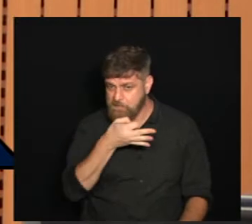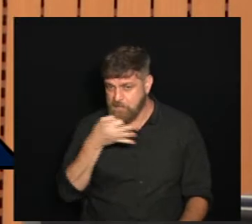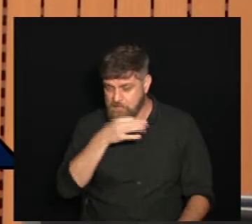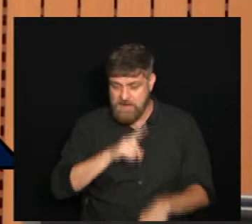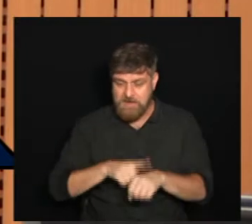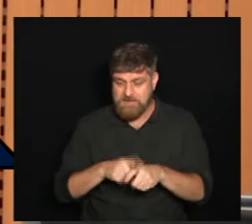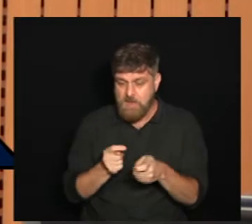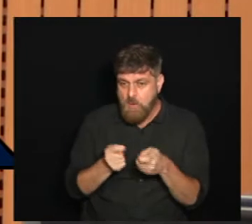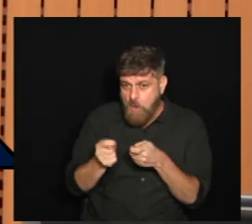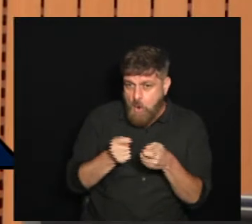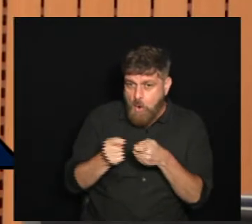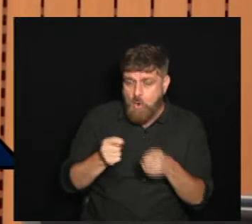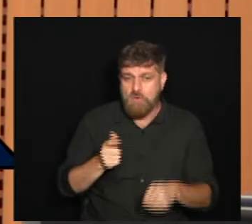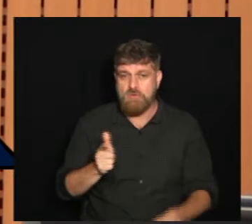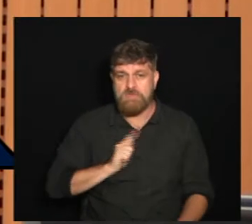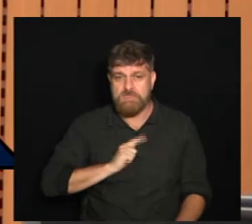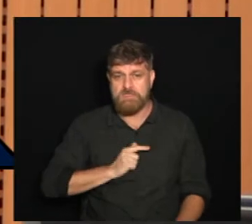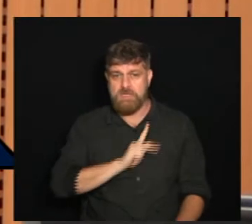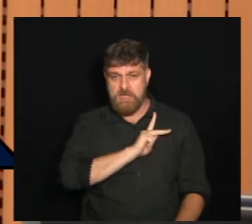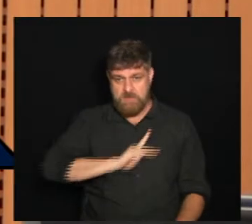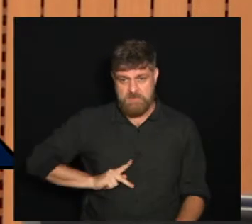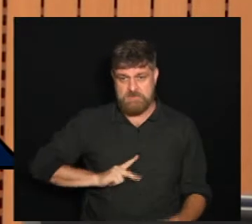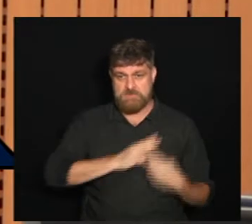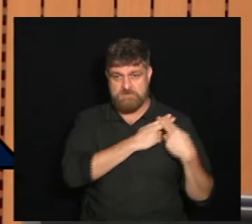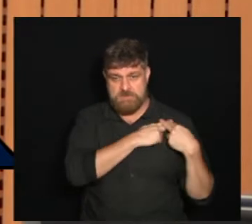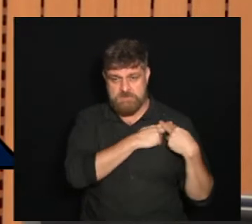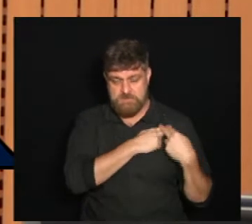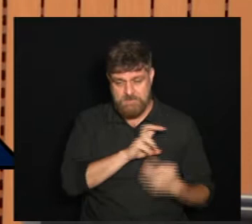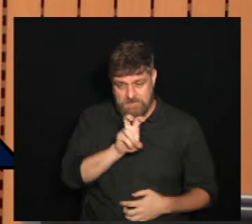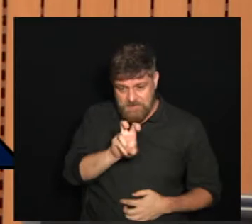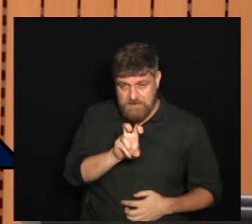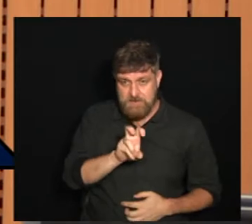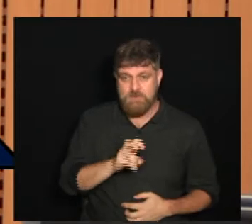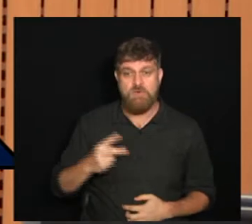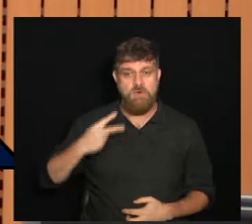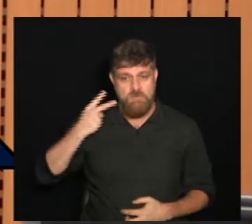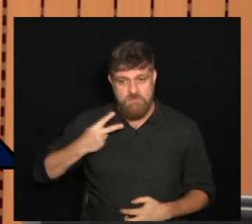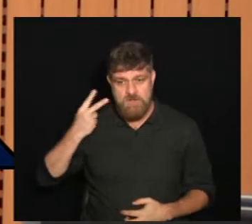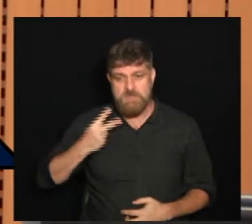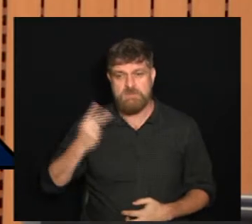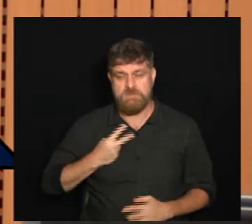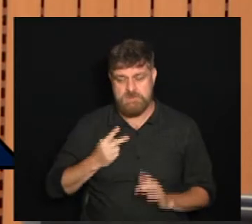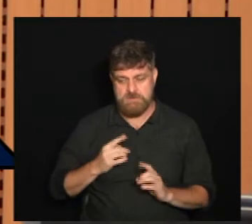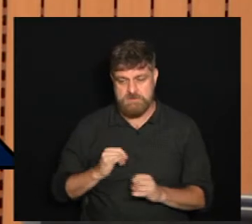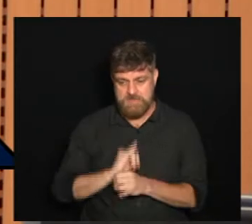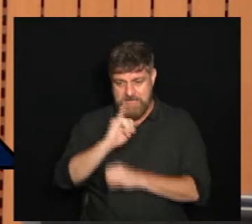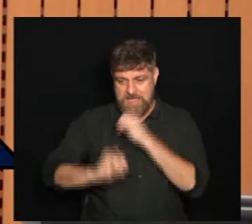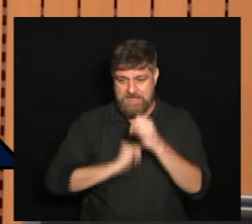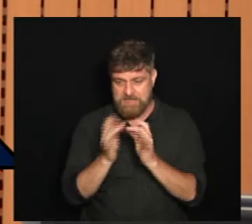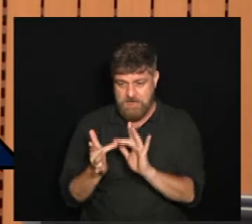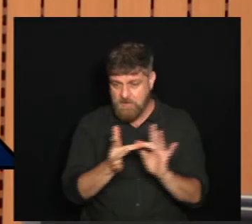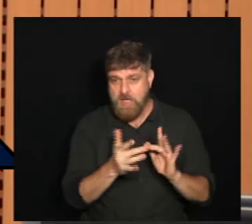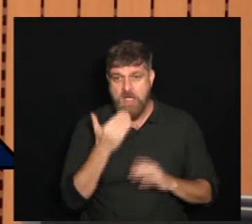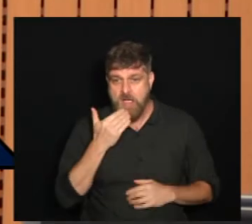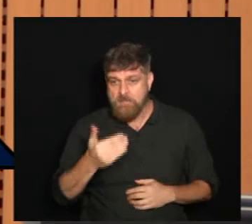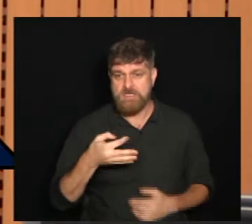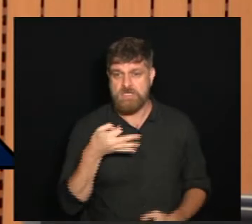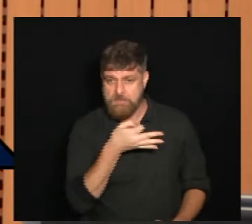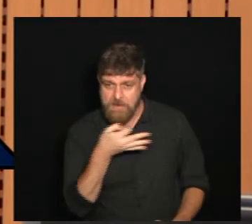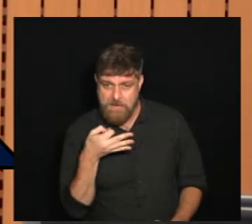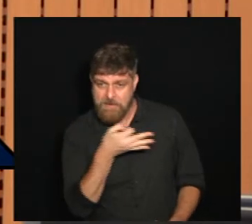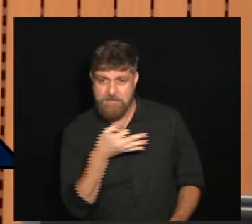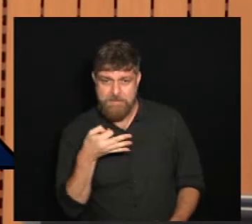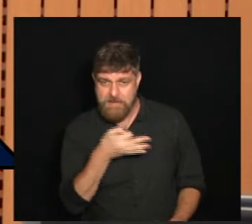tempo de palavra pelo presidente. 5. Permitir que os parlamentares conectados possam solicitar a palavra ao